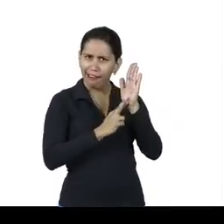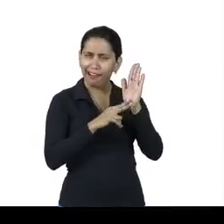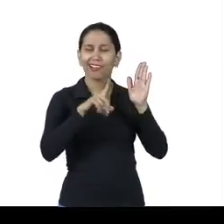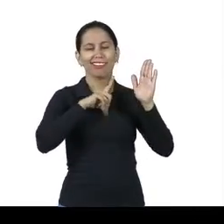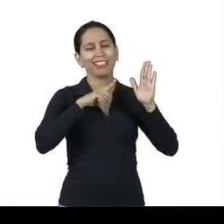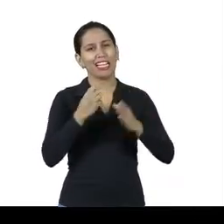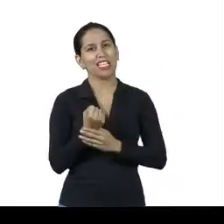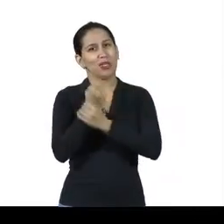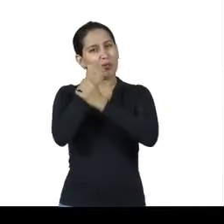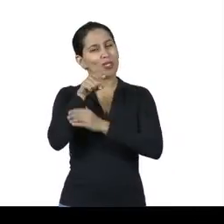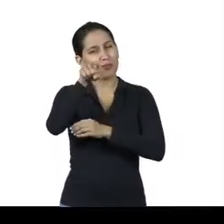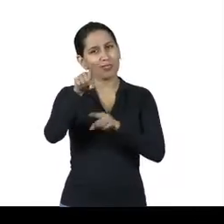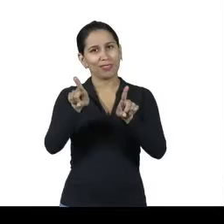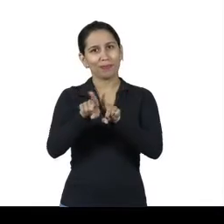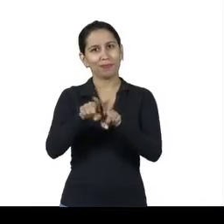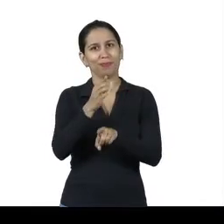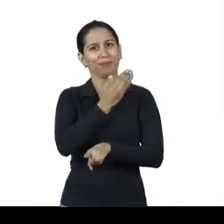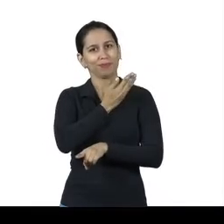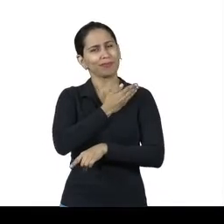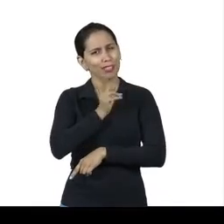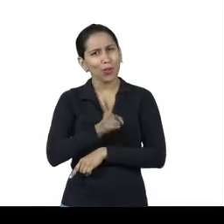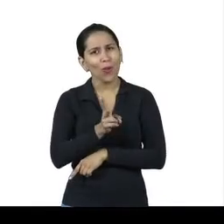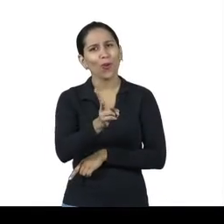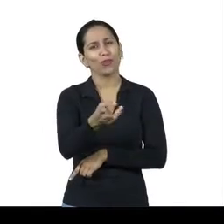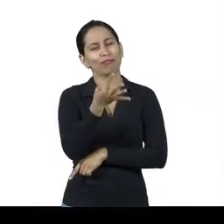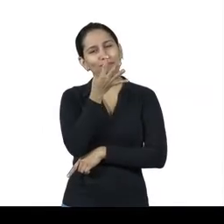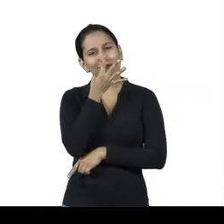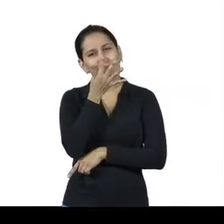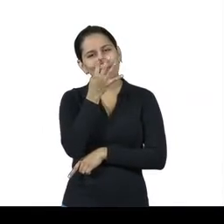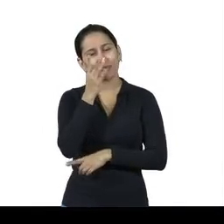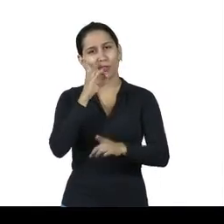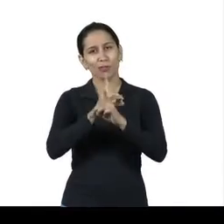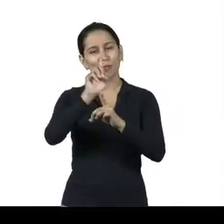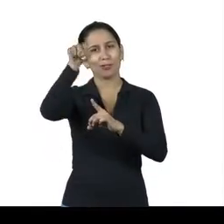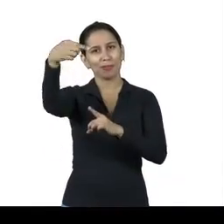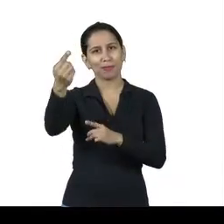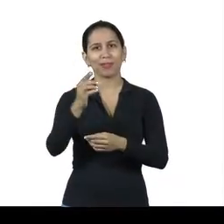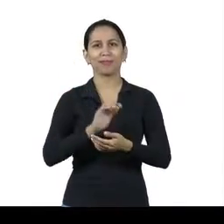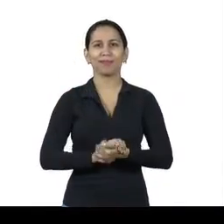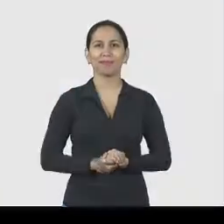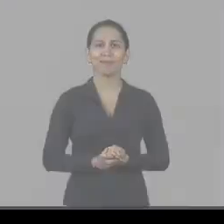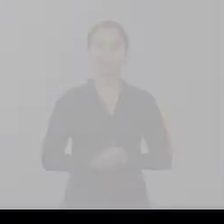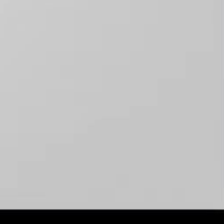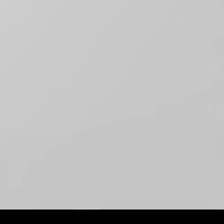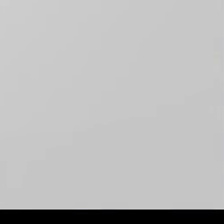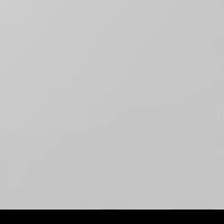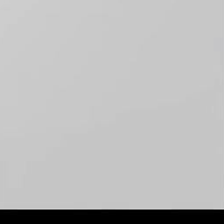seus colegas. Continue acompanhando a série. Eu espero você no próximo capítulo.